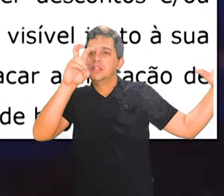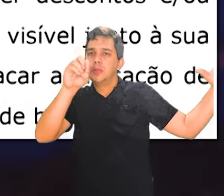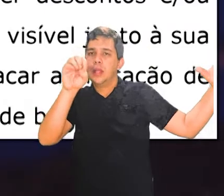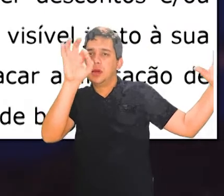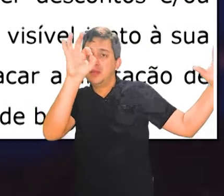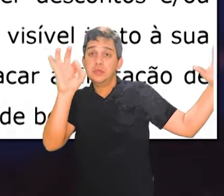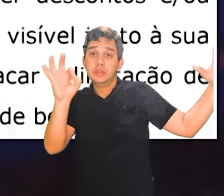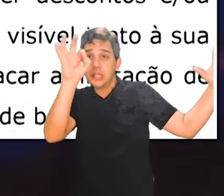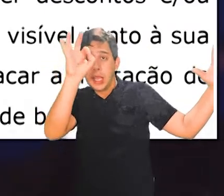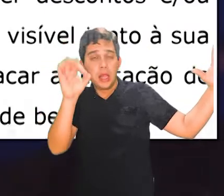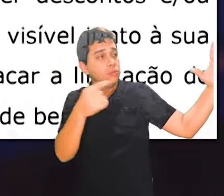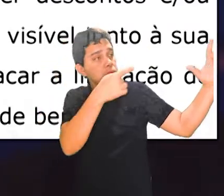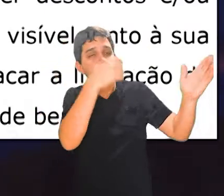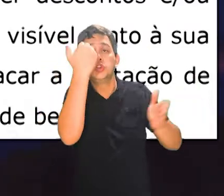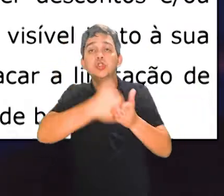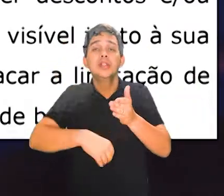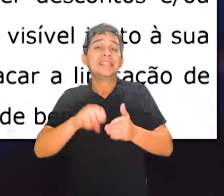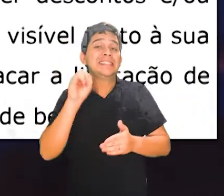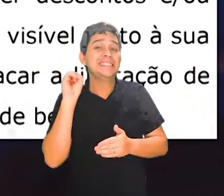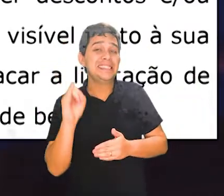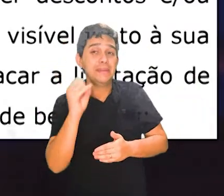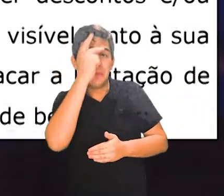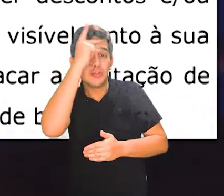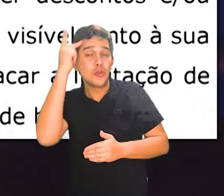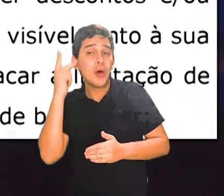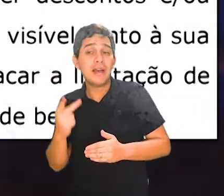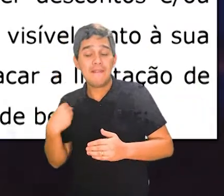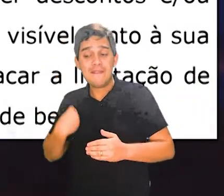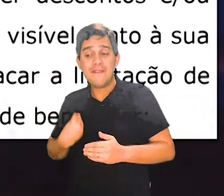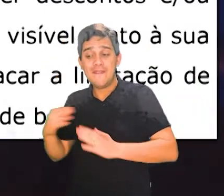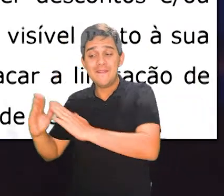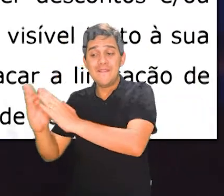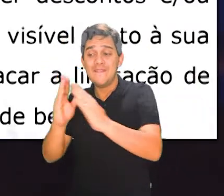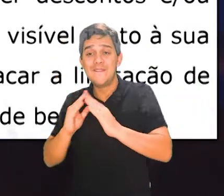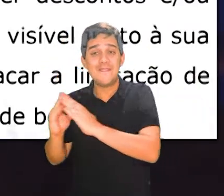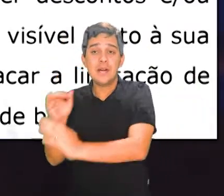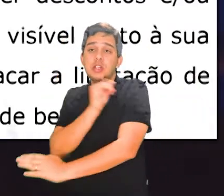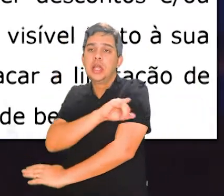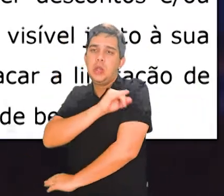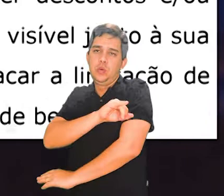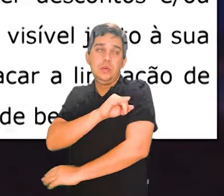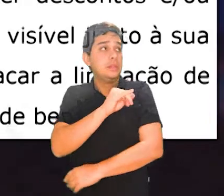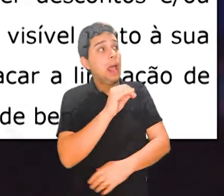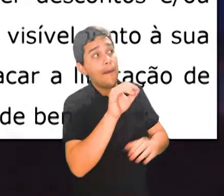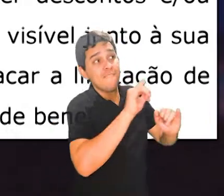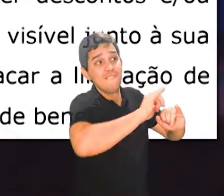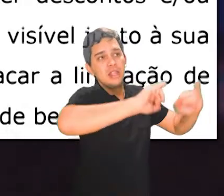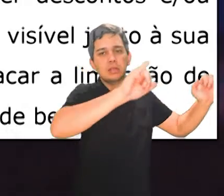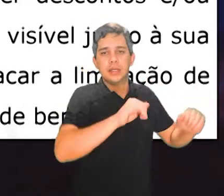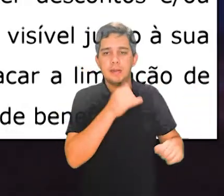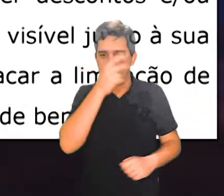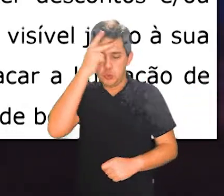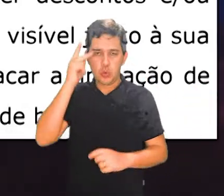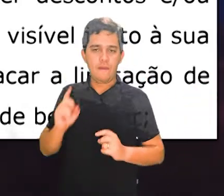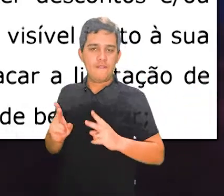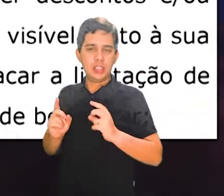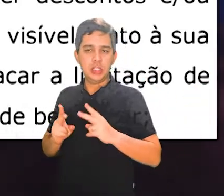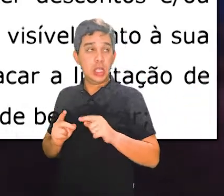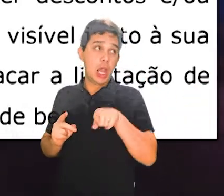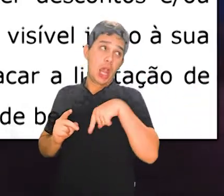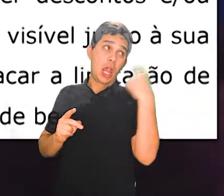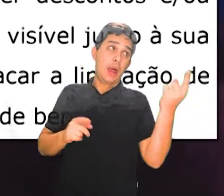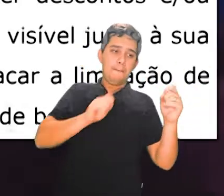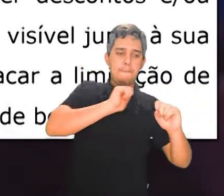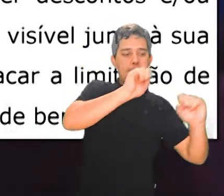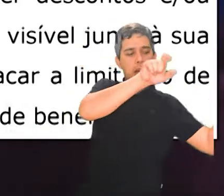ato de consumo sem que ele de fato reflita a sua vontade. Mas como o fornecedor